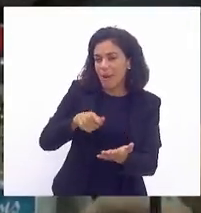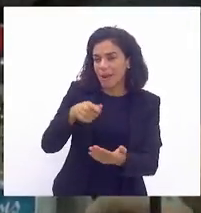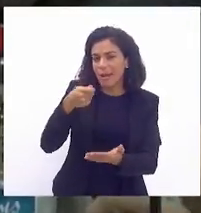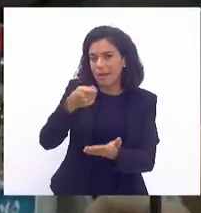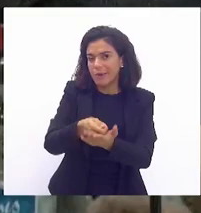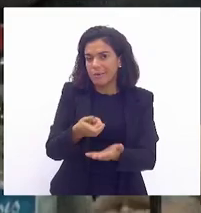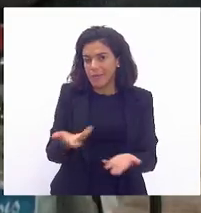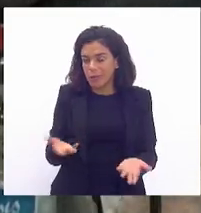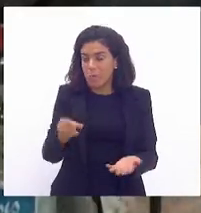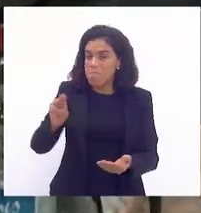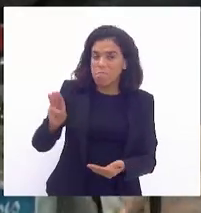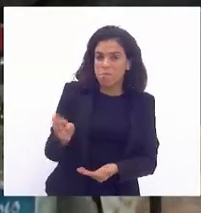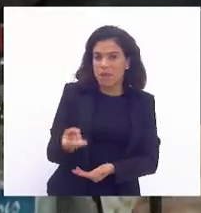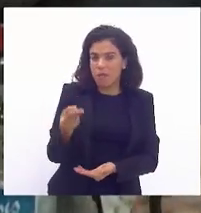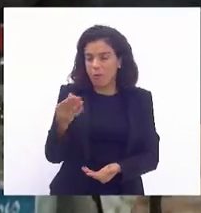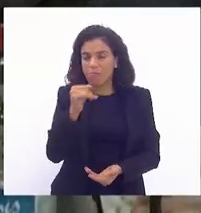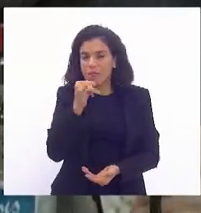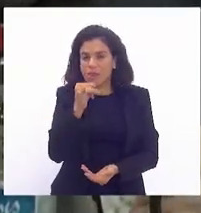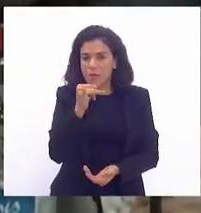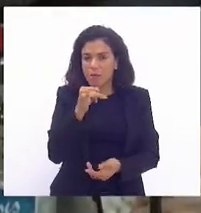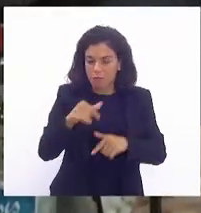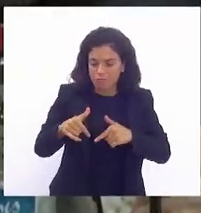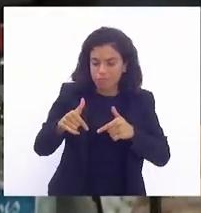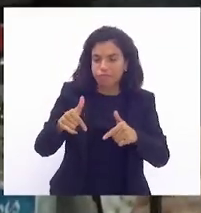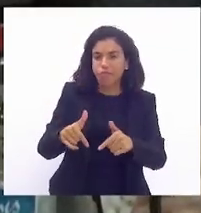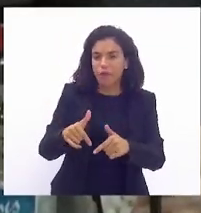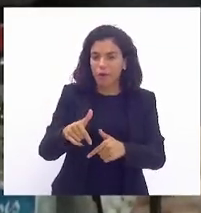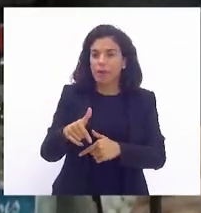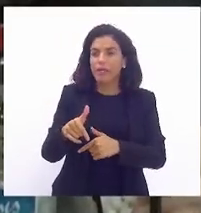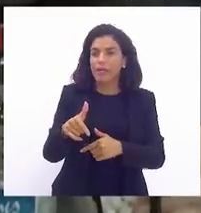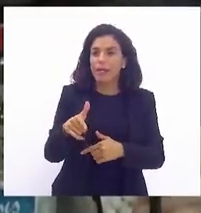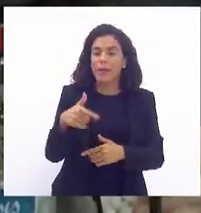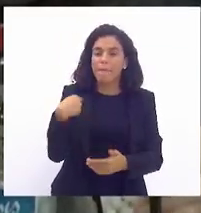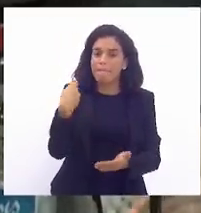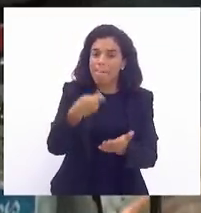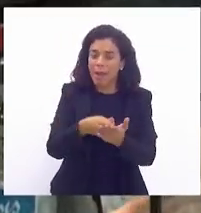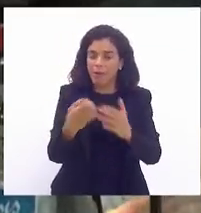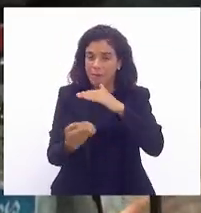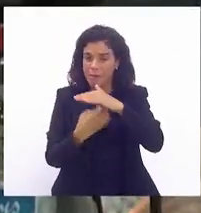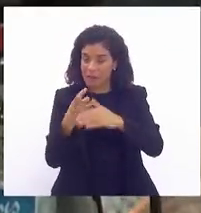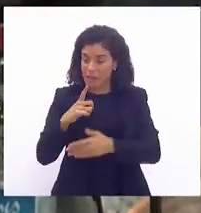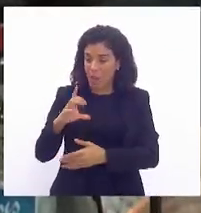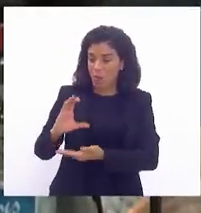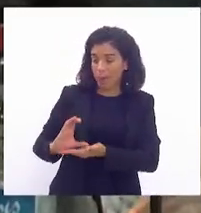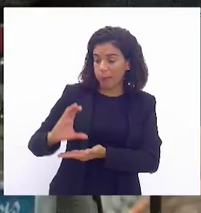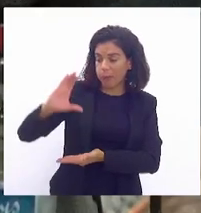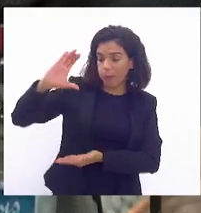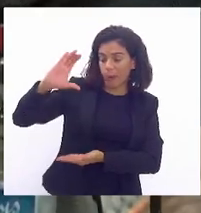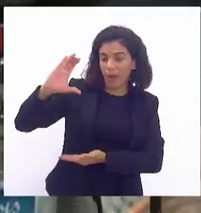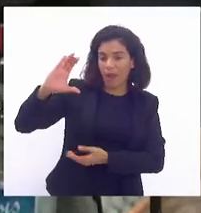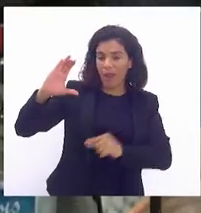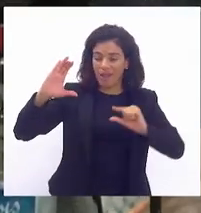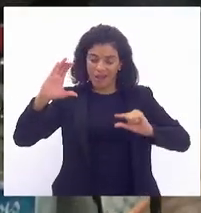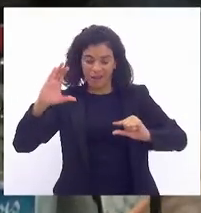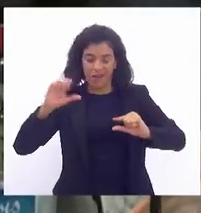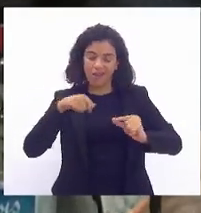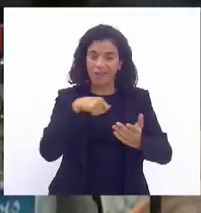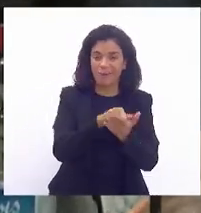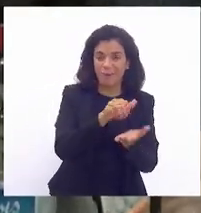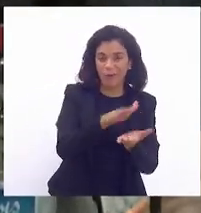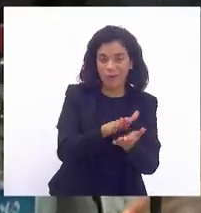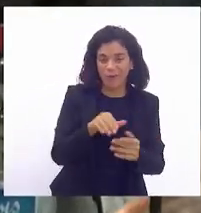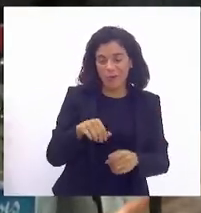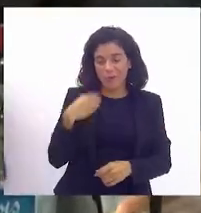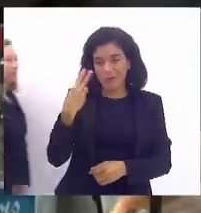multa milionária, uma multa que efetivamente impacta uma empresa que tem um orçamento de dividendos que supera até o orçamento municipal